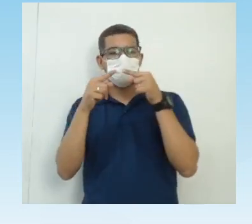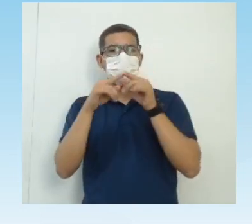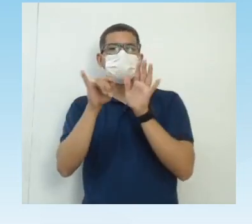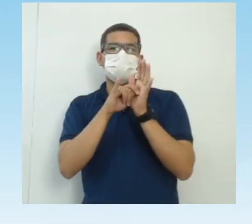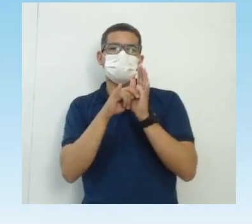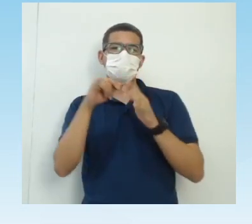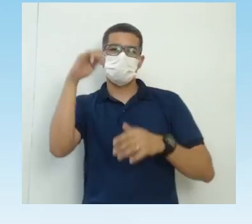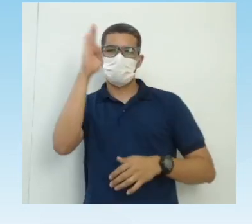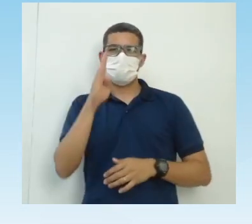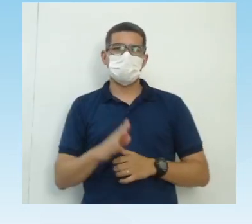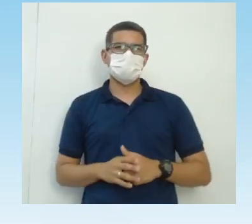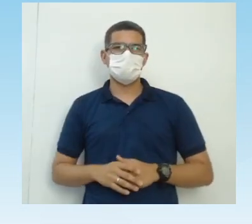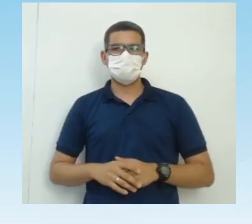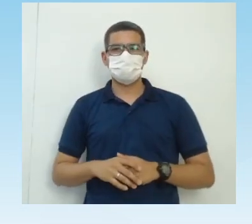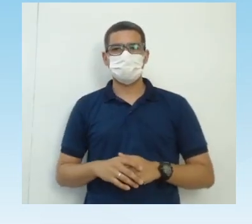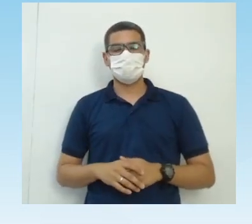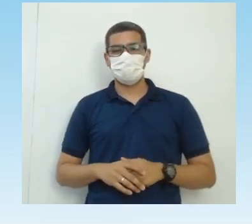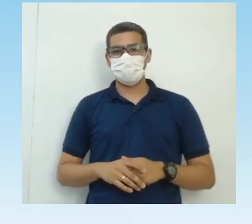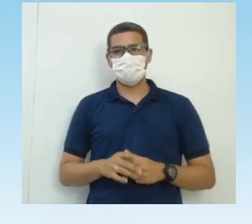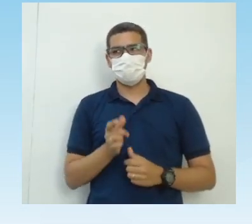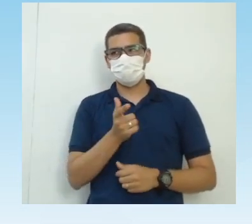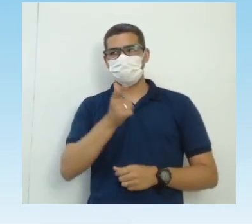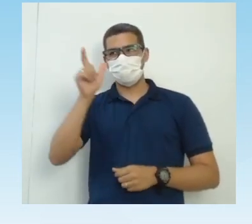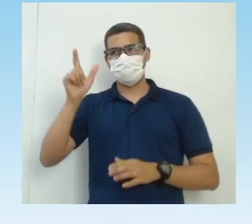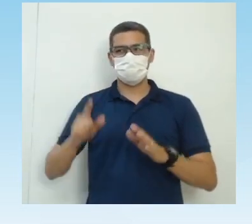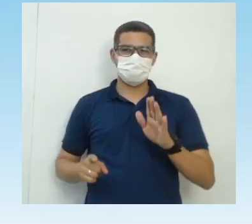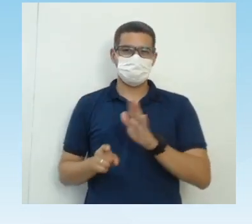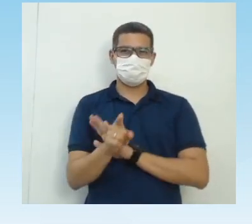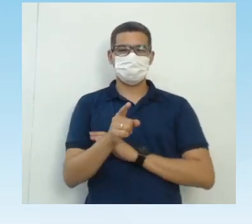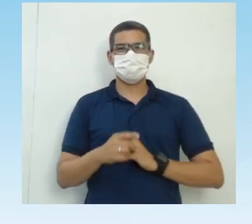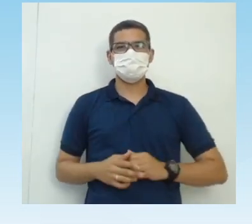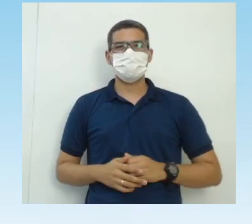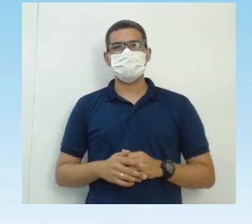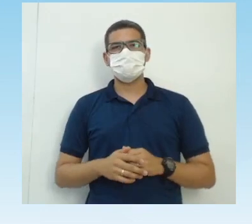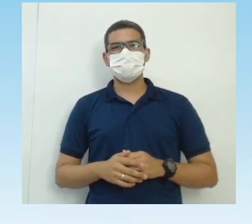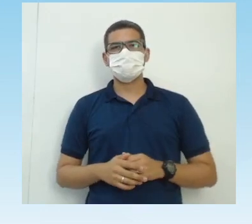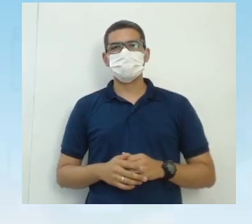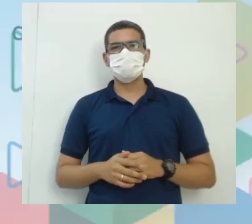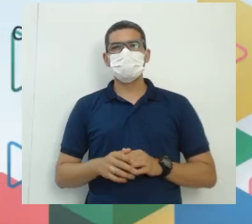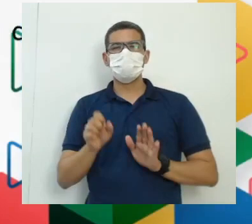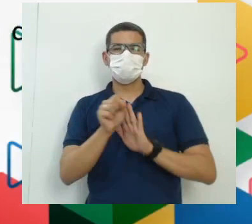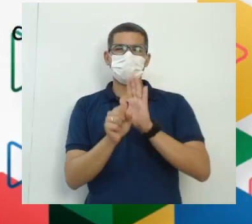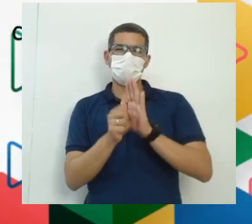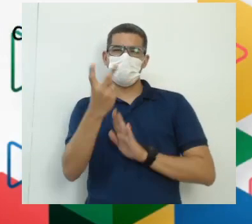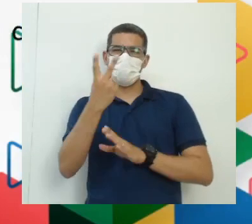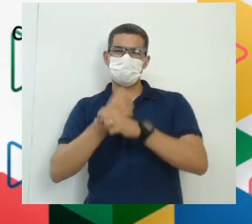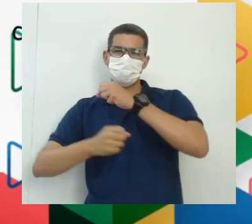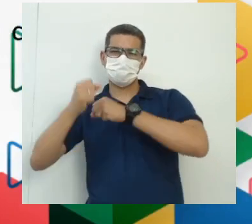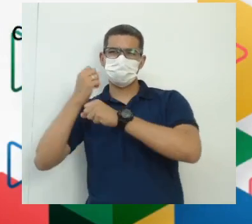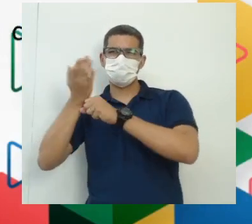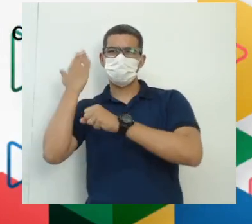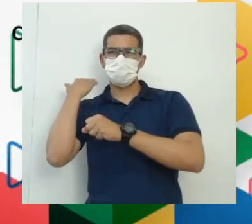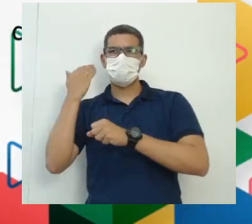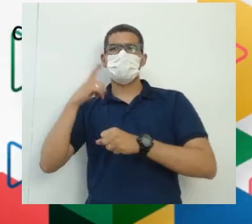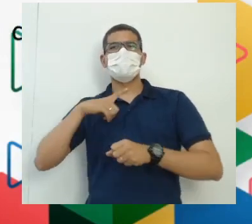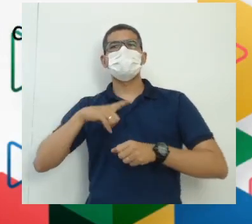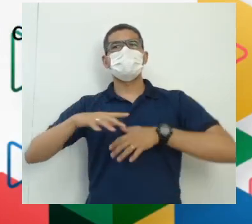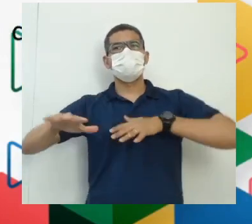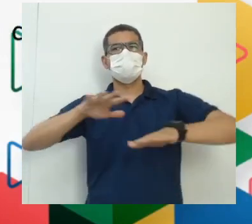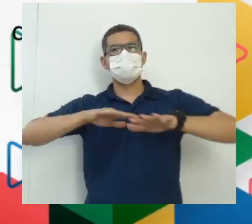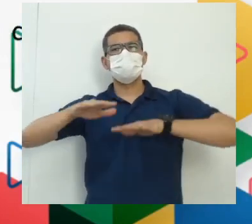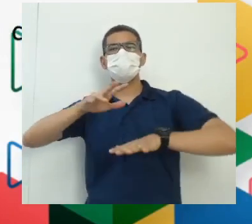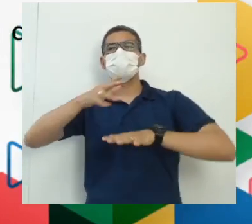nacional. Fechado? Vamos para outra questão aqui, ó. Há 2 séculos, o movimento liderado por Domingos José